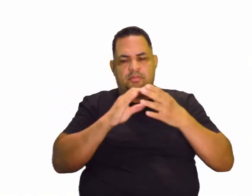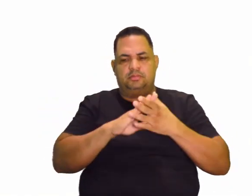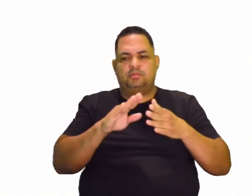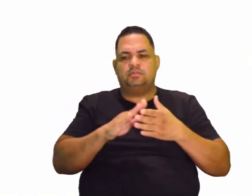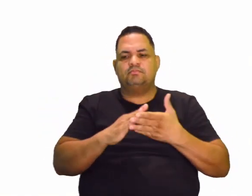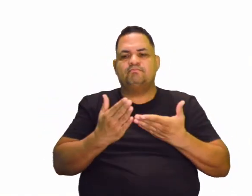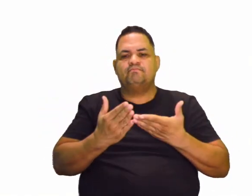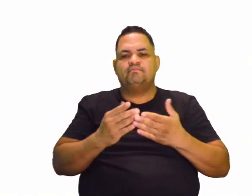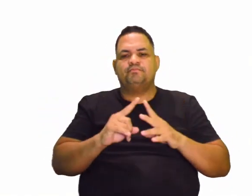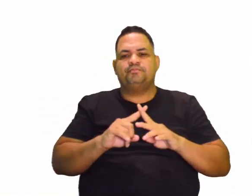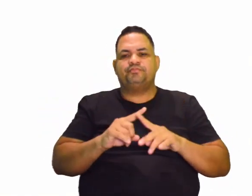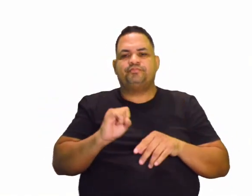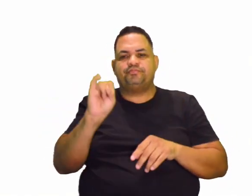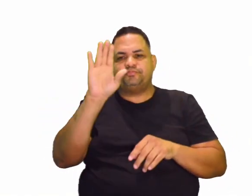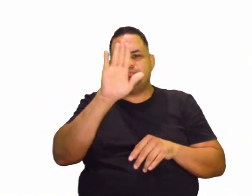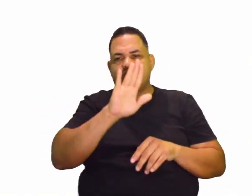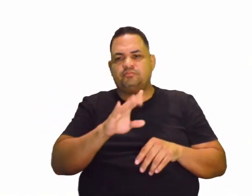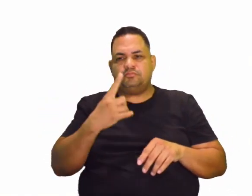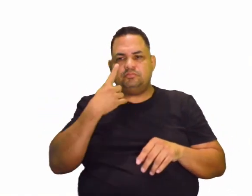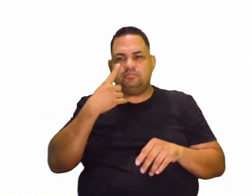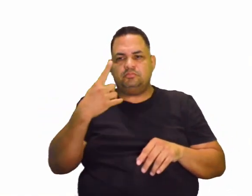Aqui uma imagem que eu trouxe